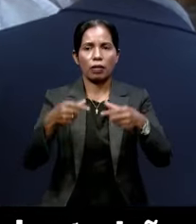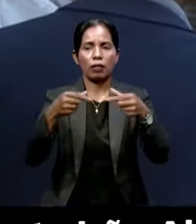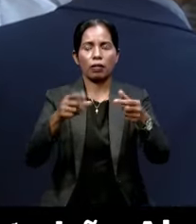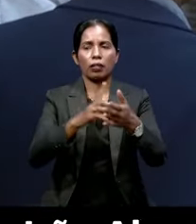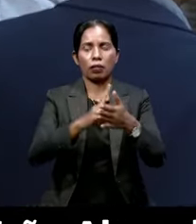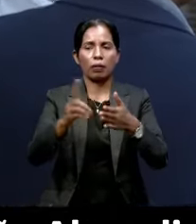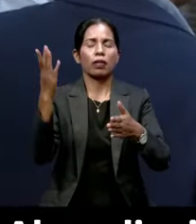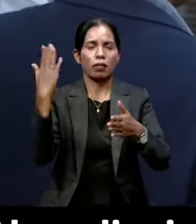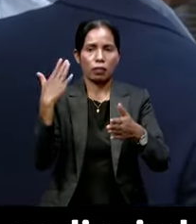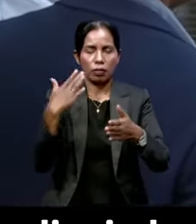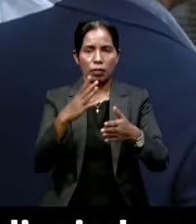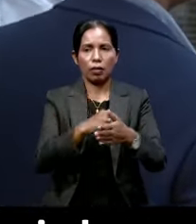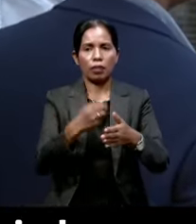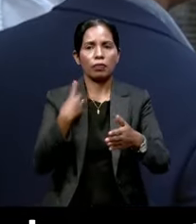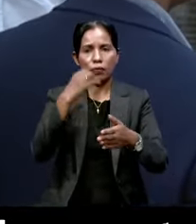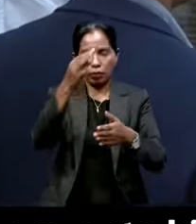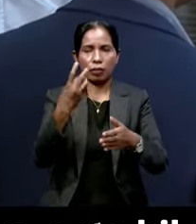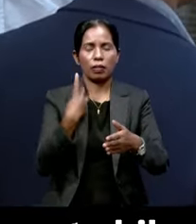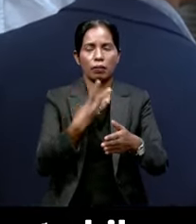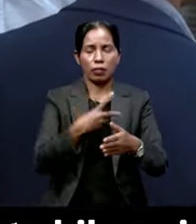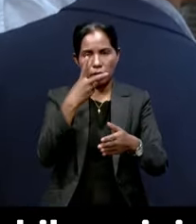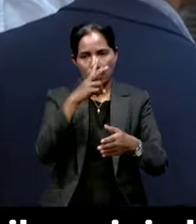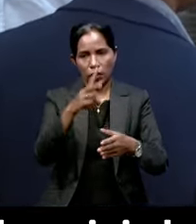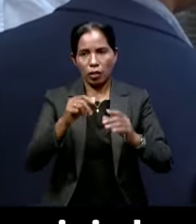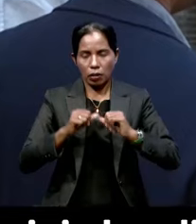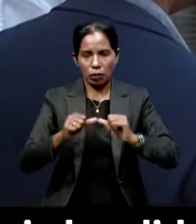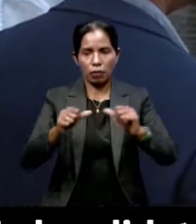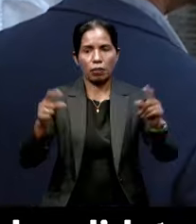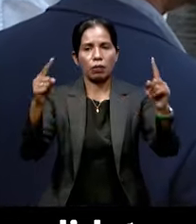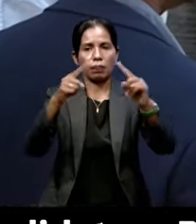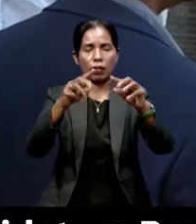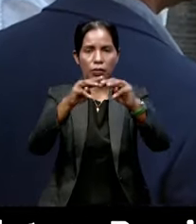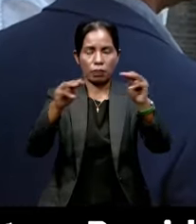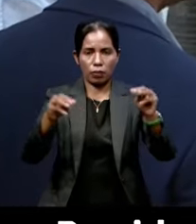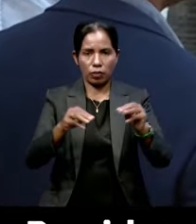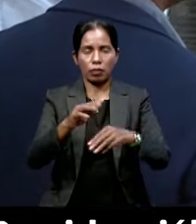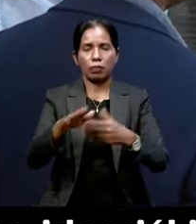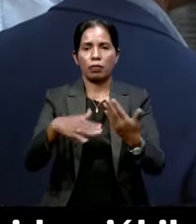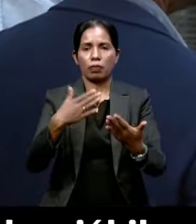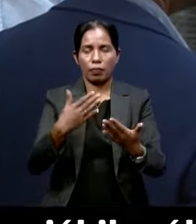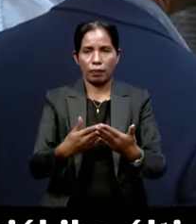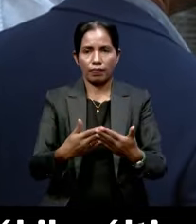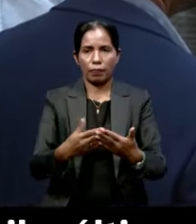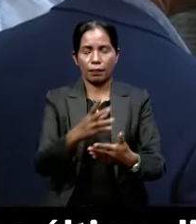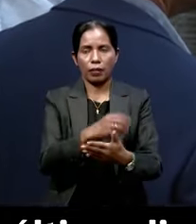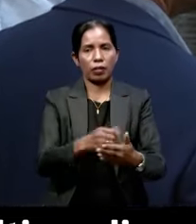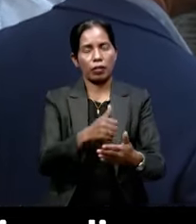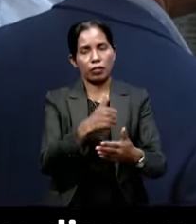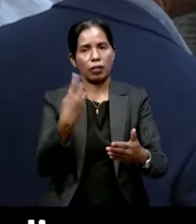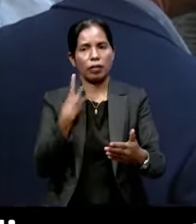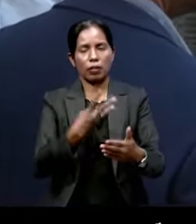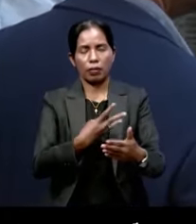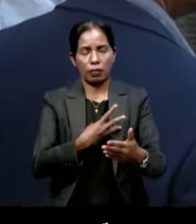uing sihene pois batama kami hari se continua também a município né bem também vez a intervenção ser muito seletivo